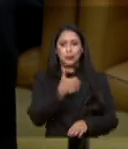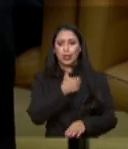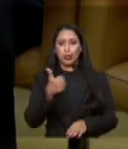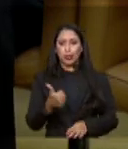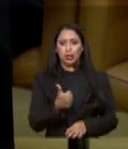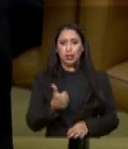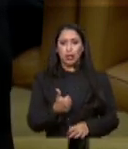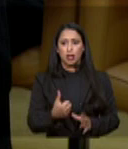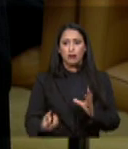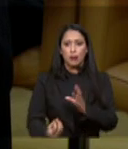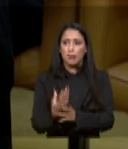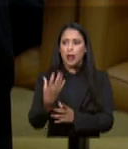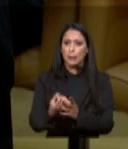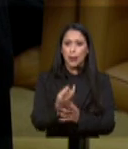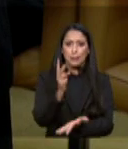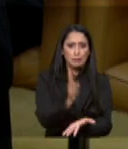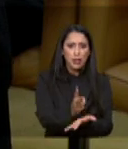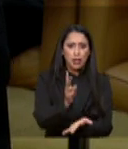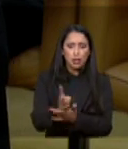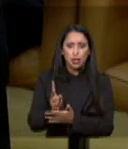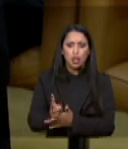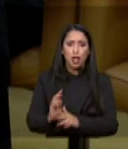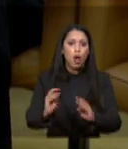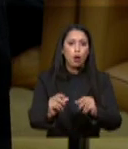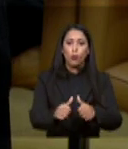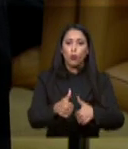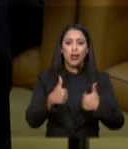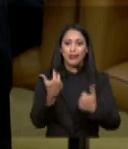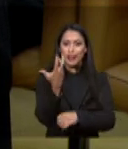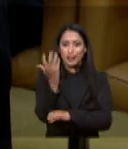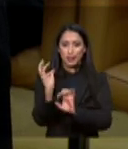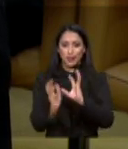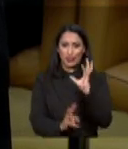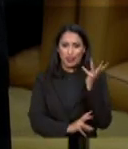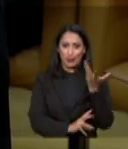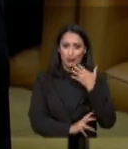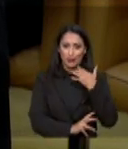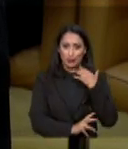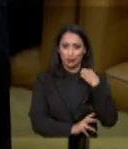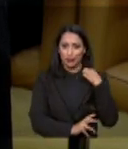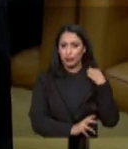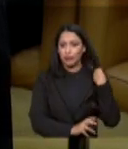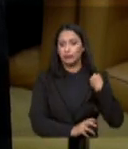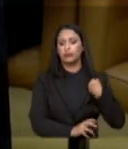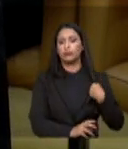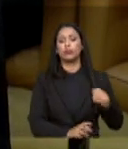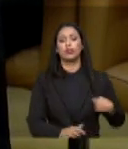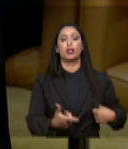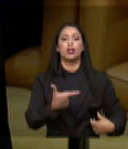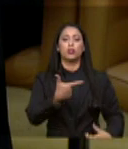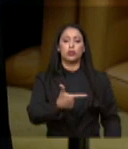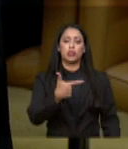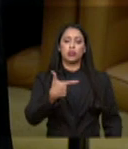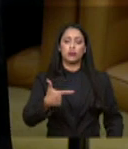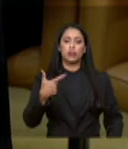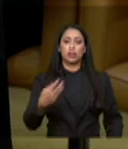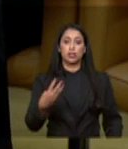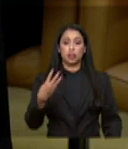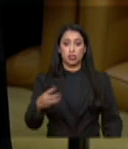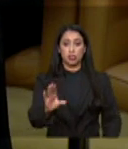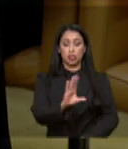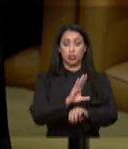da recuperação e da manutenção da qualidade ambiental. O verbo usado no artigo 223 da Constituição